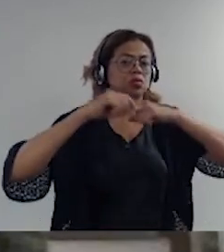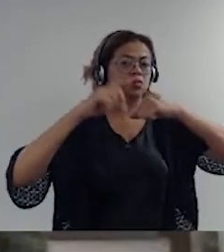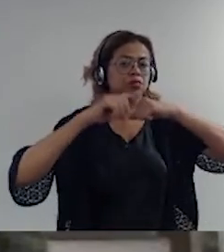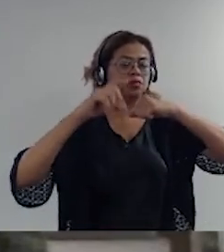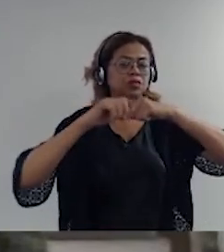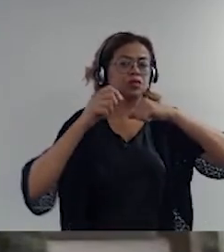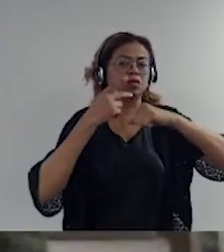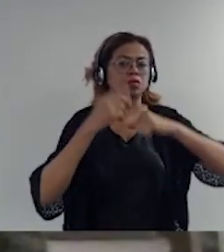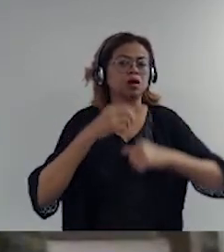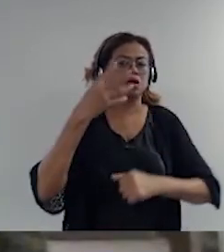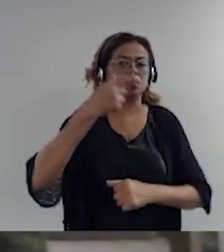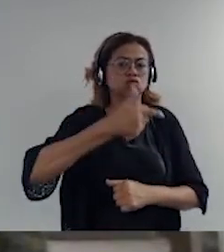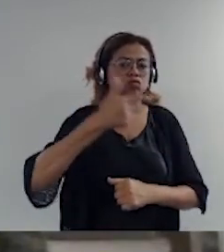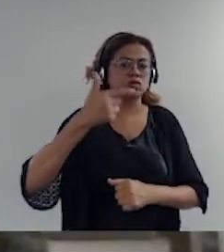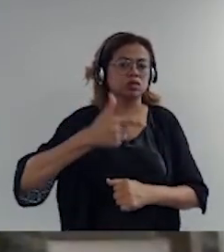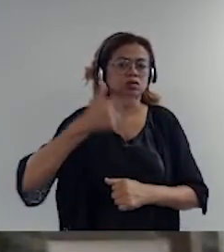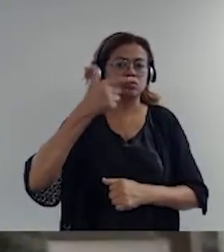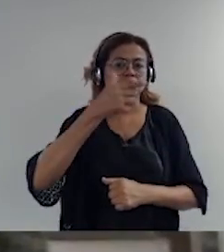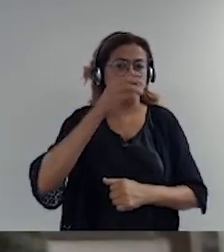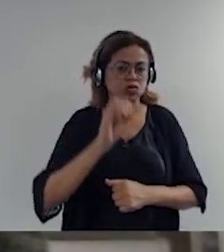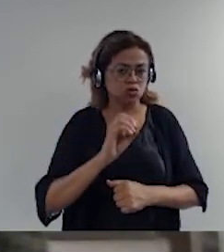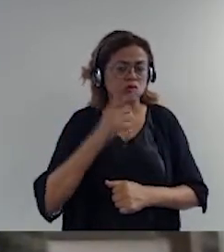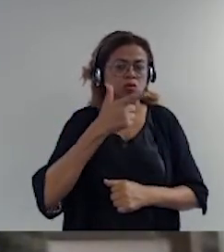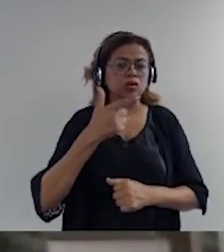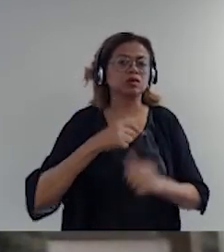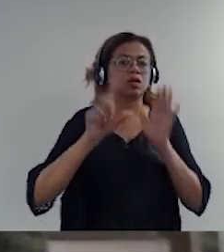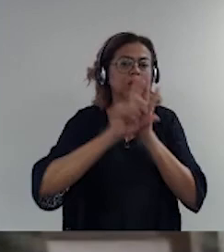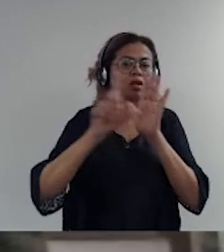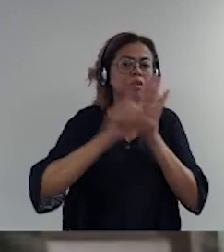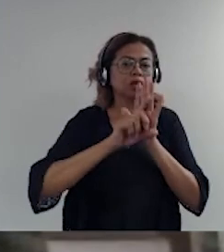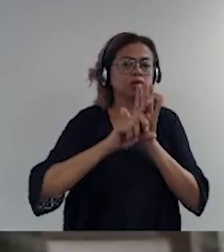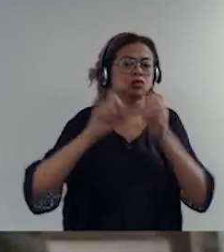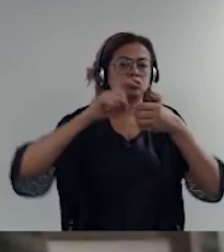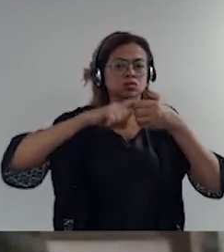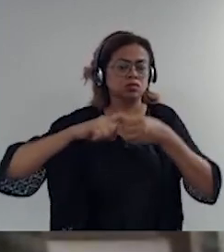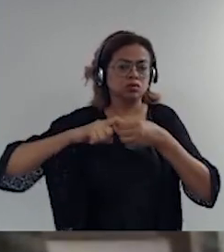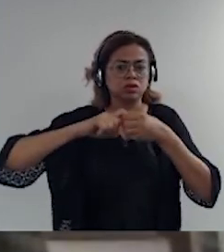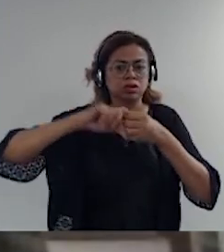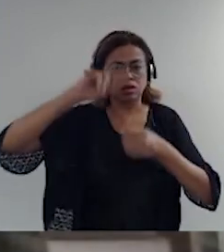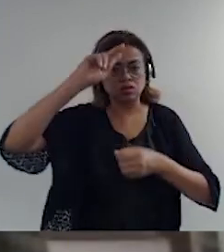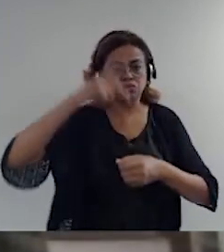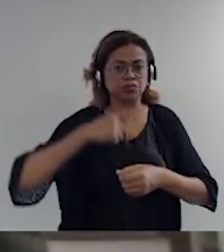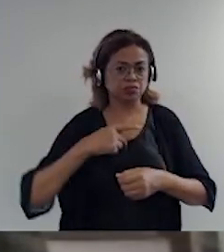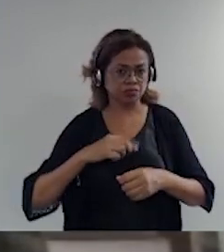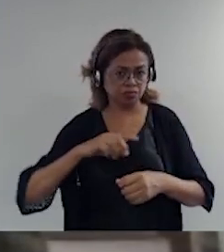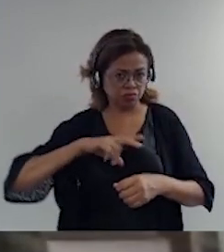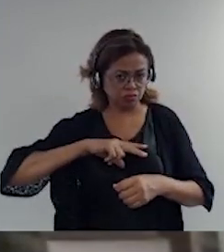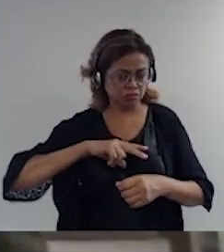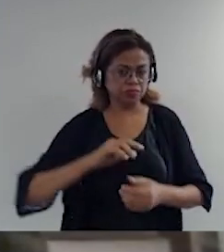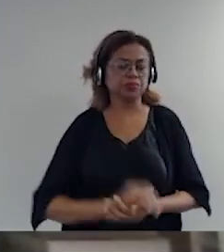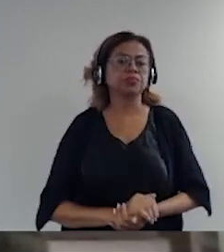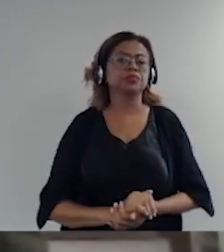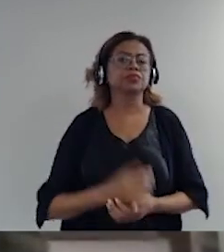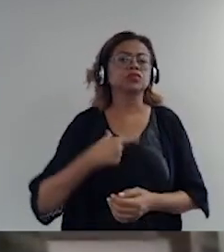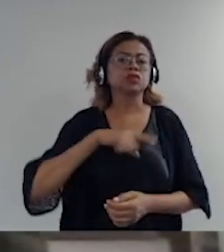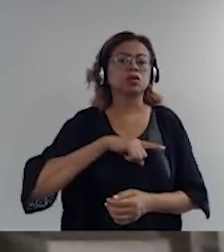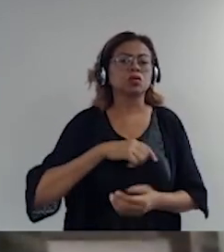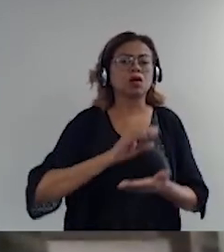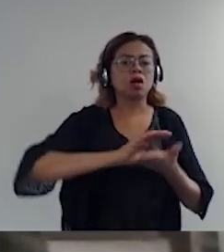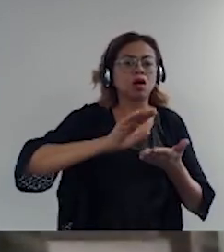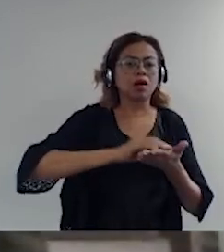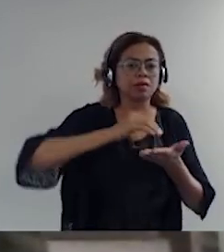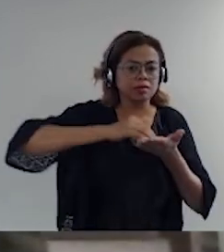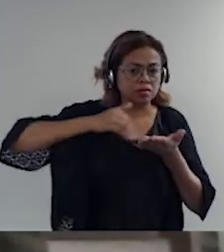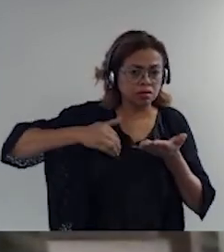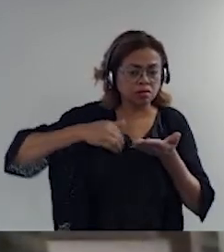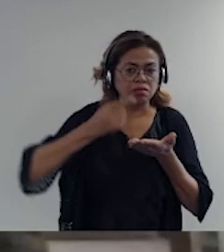do artigo 202 da Lei de Sociedades Anônimas. A reserva de lucros